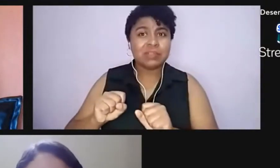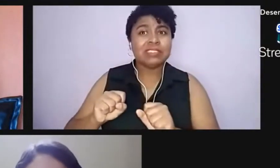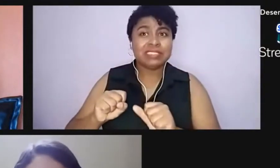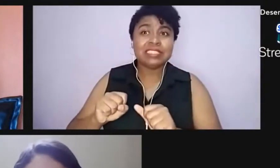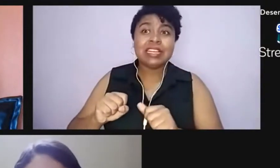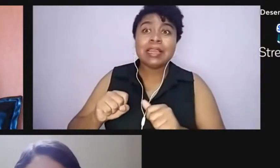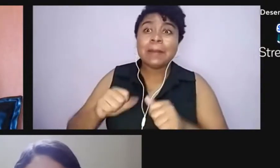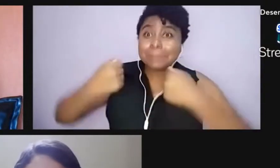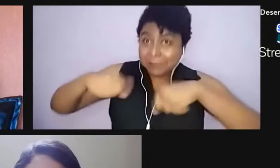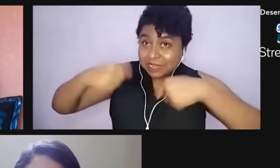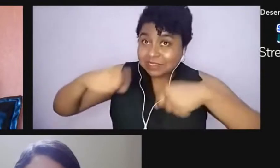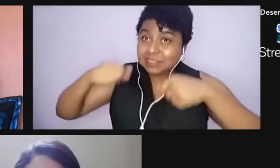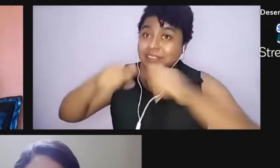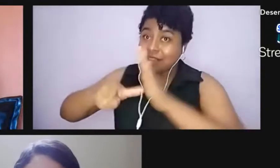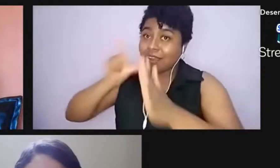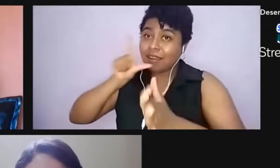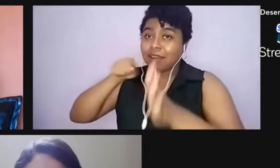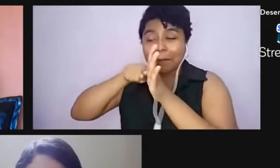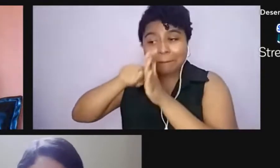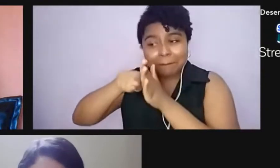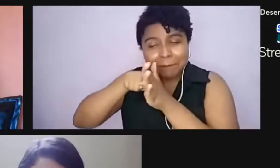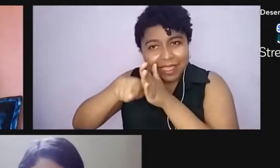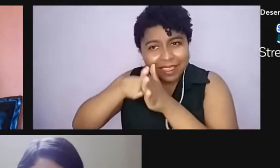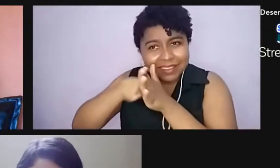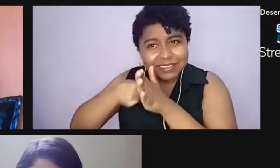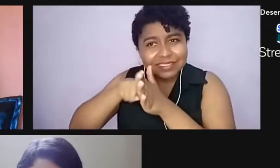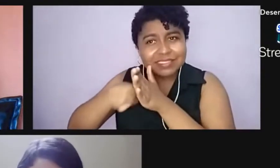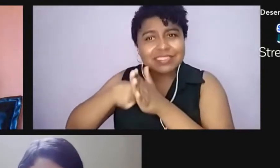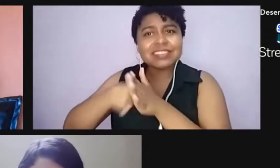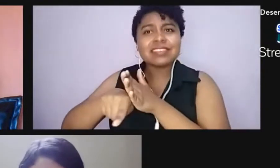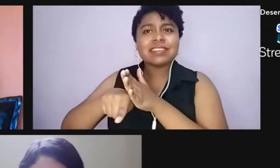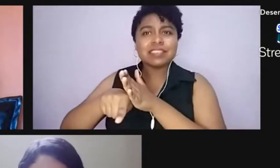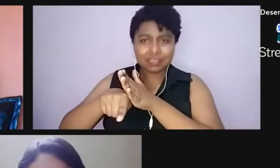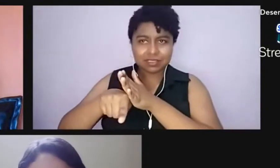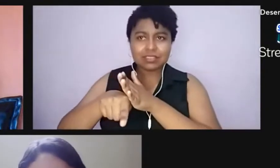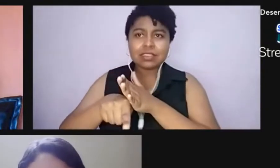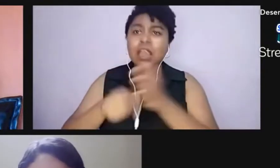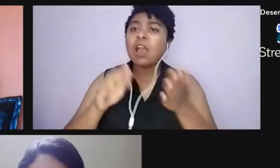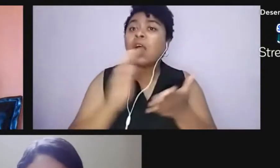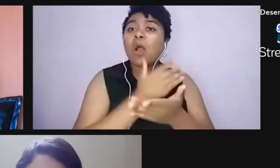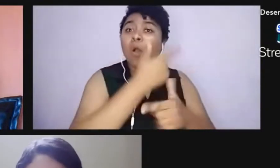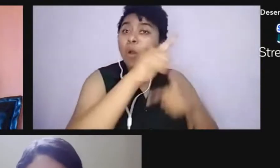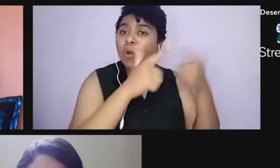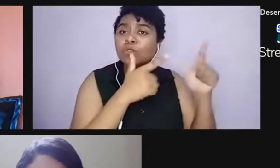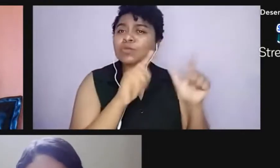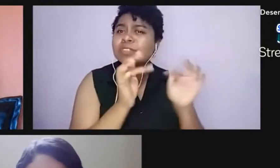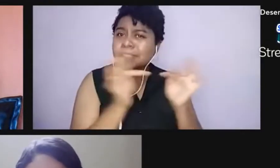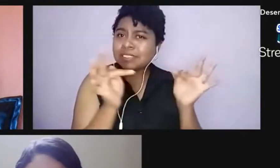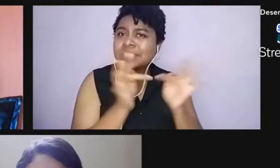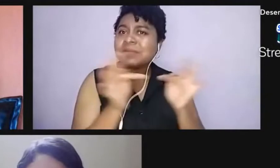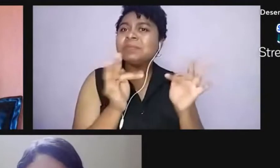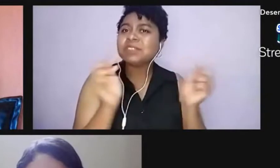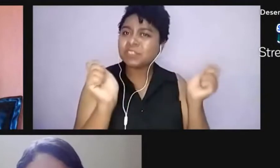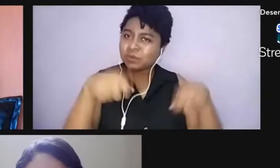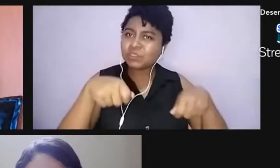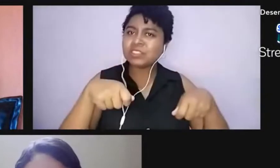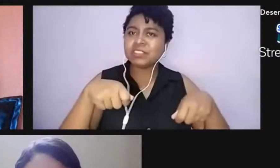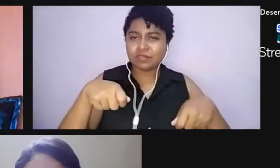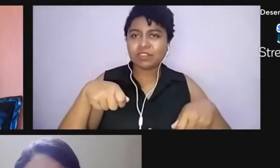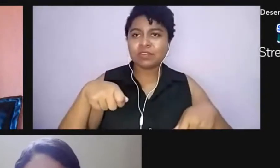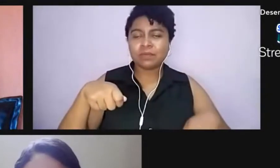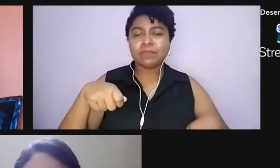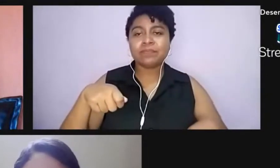pesquisa de quais eles são, que são bem mais simples de serem aplicados. Tem iniciativas